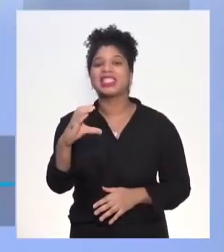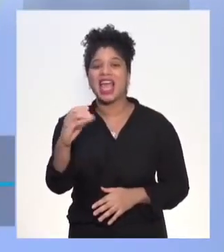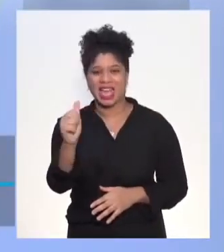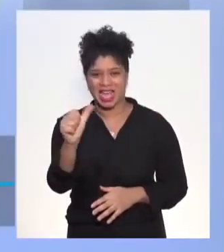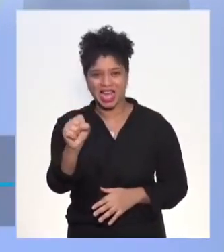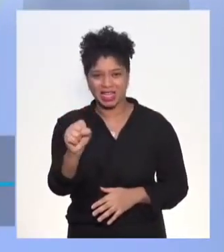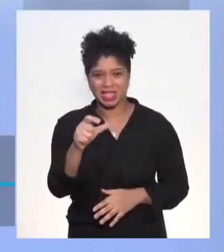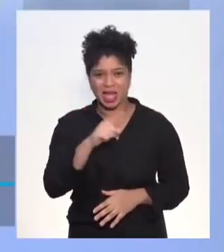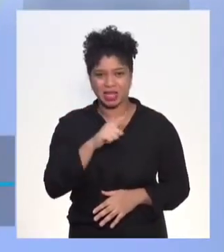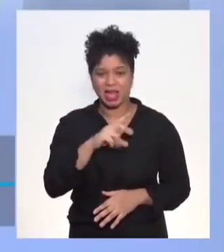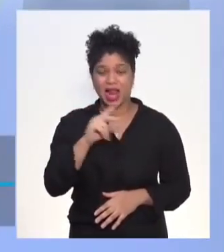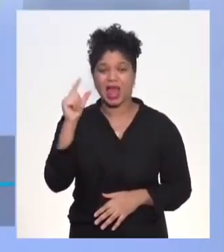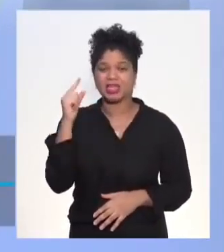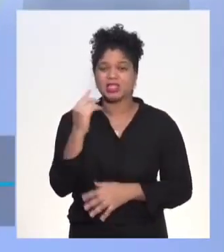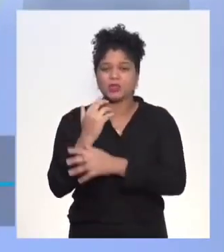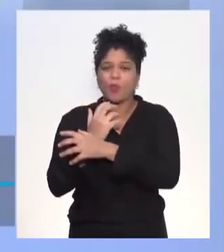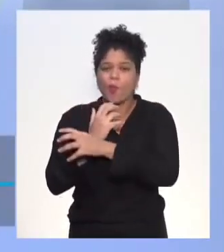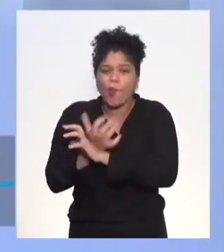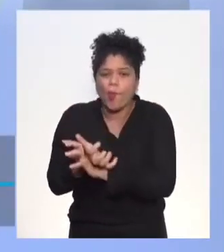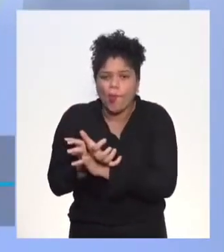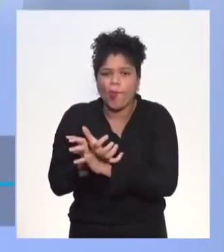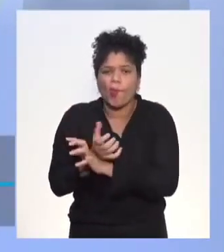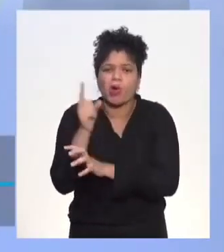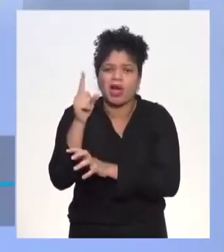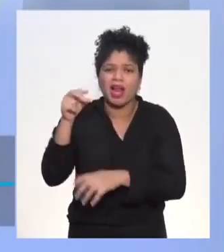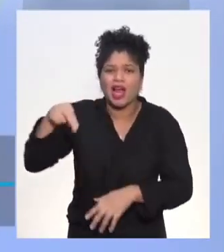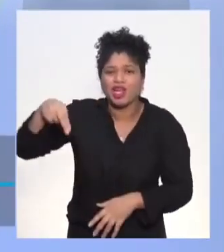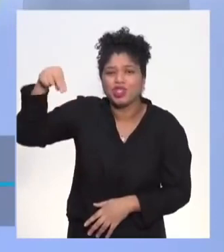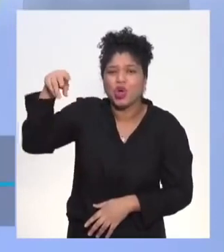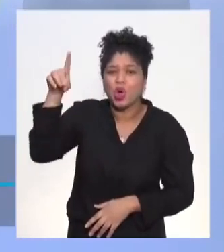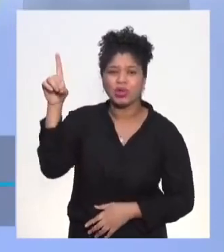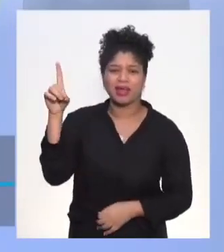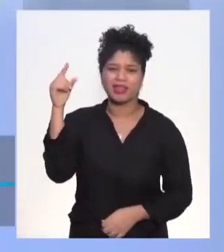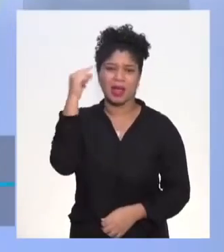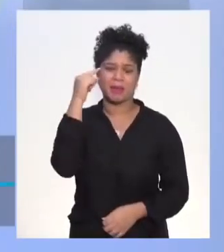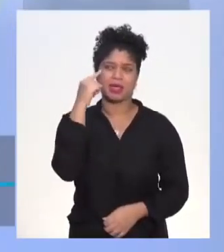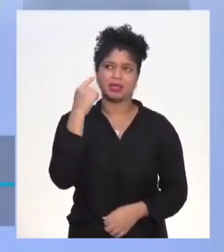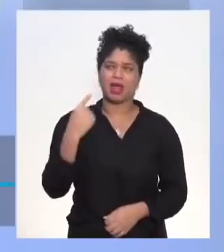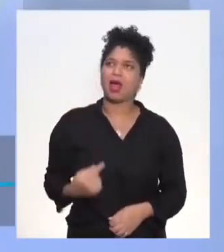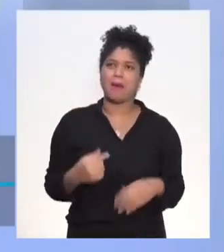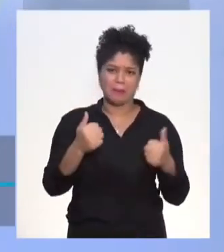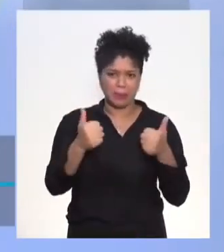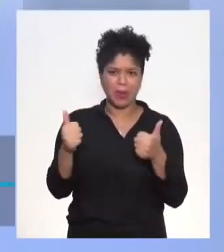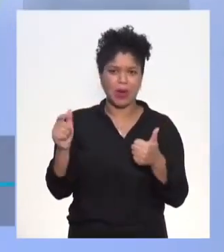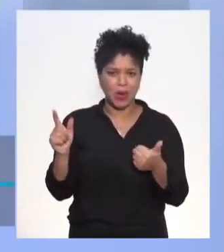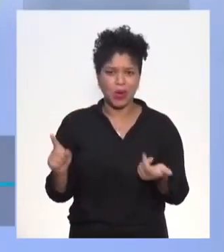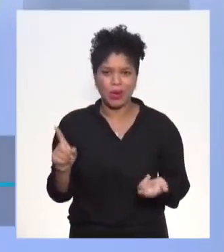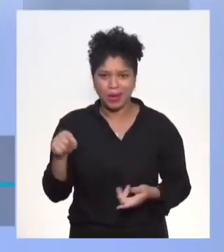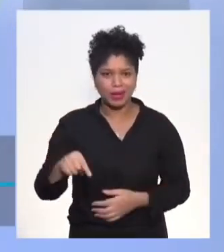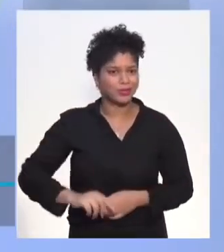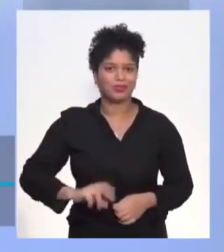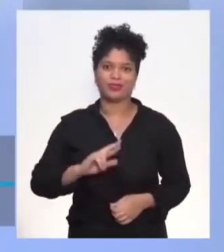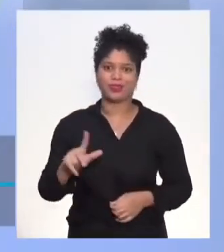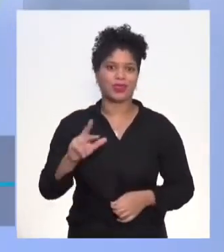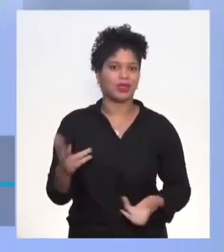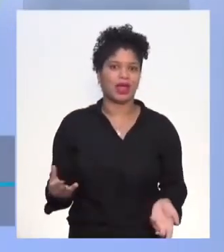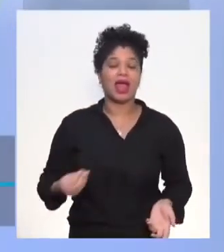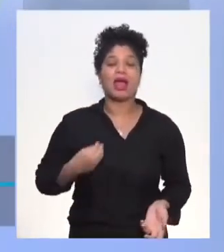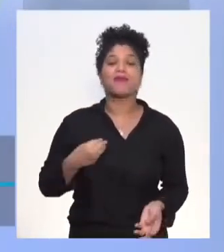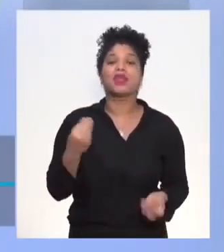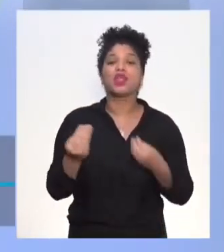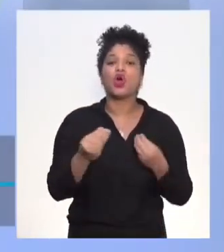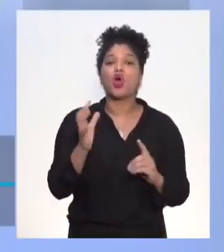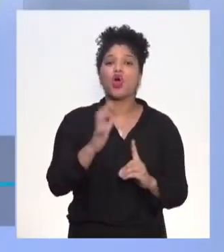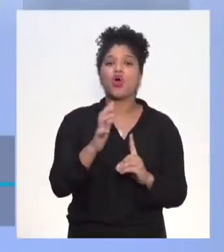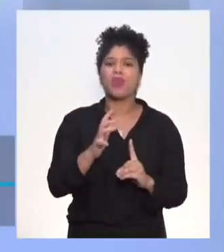passado na Caatinga do sertão nordestino, você imagina, nossa, um lugar como esse vai influenciar a vida das pessoas de